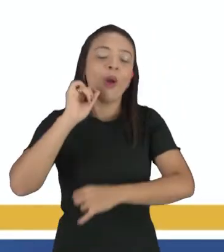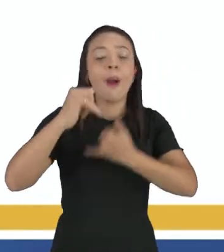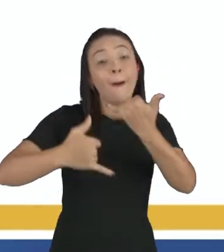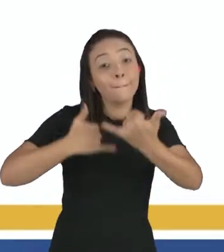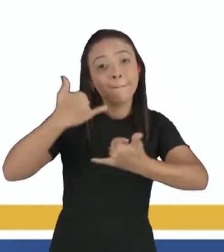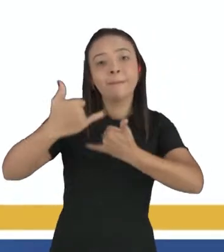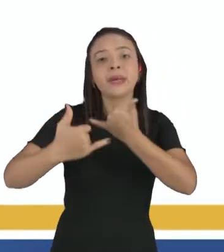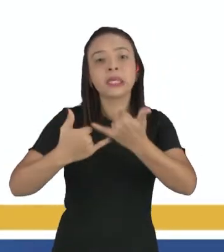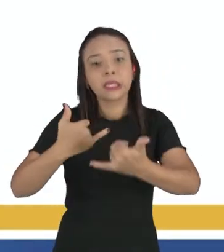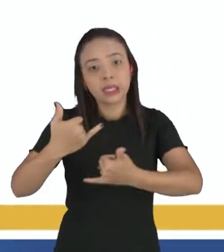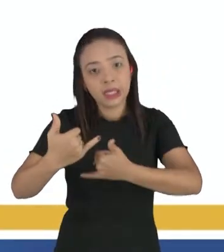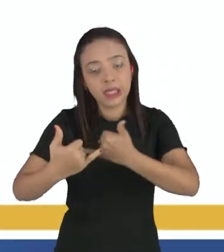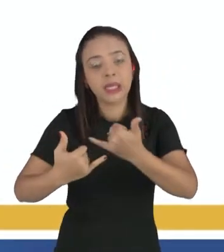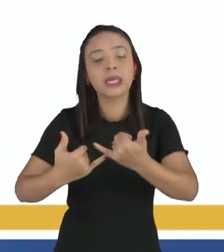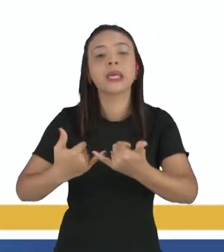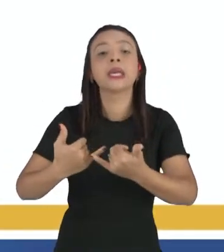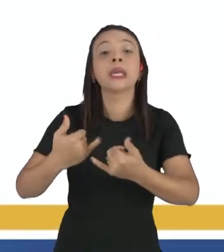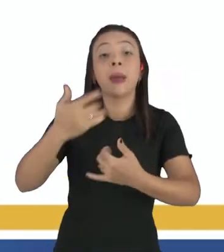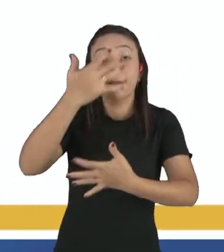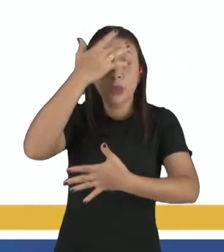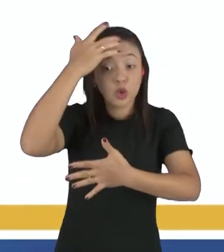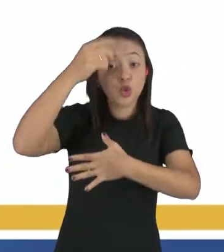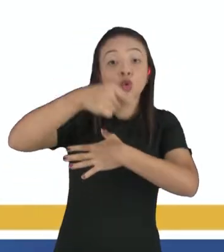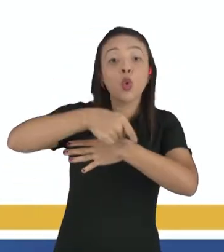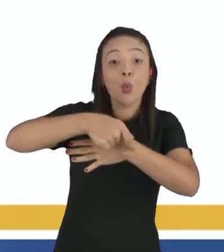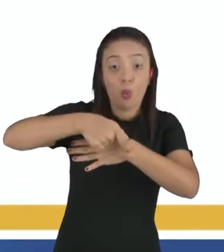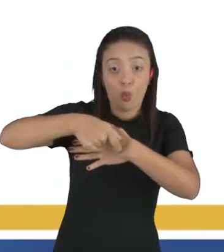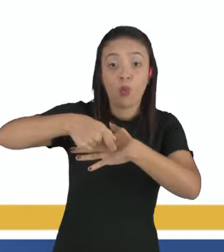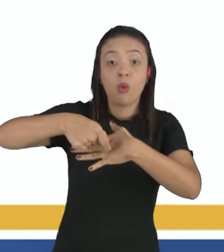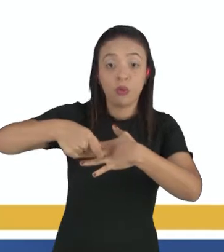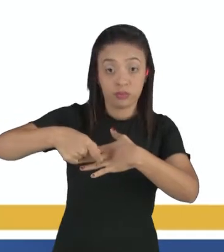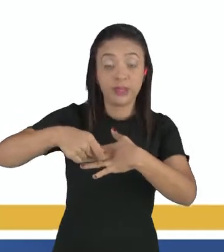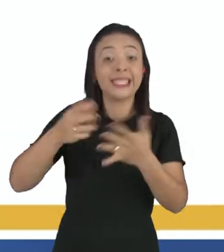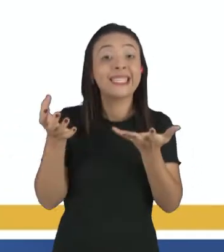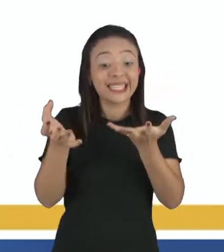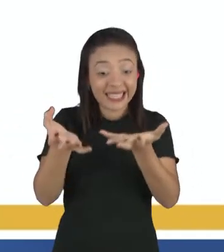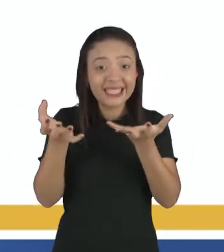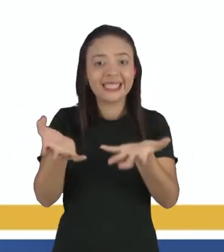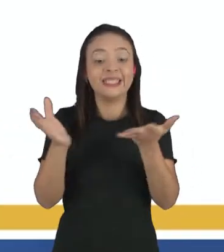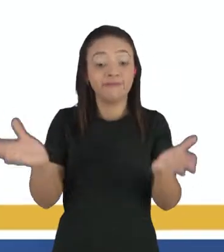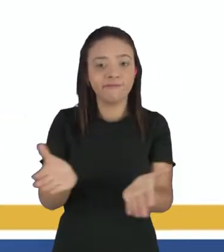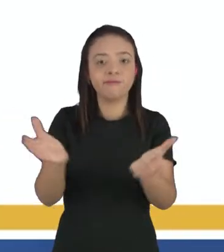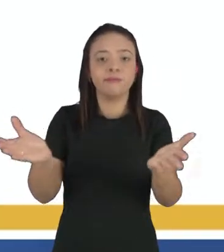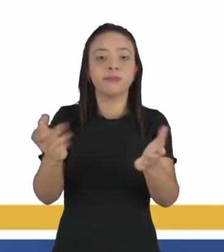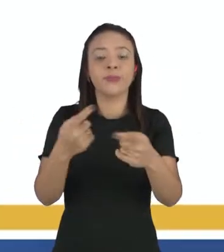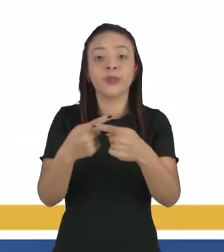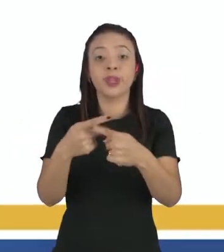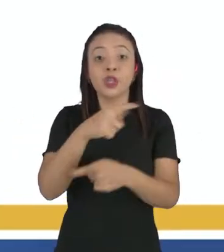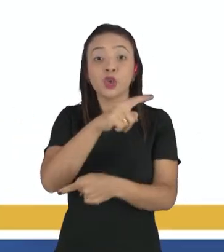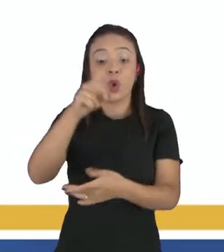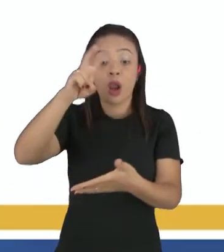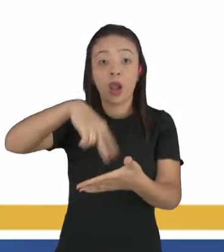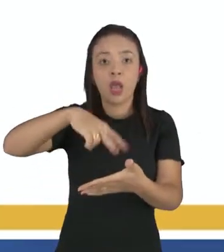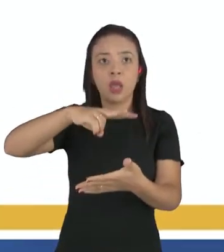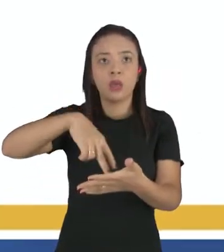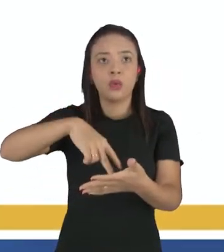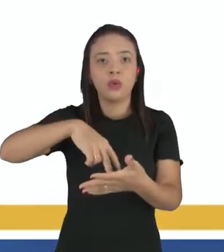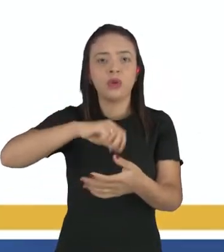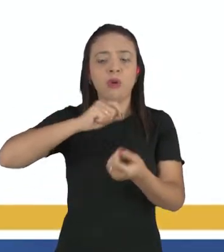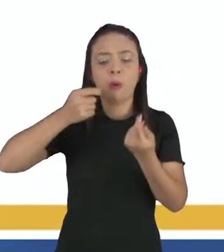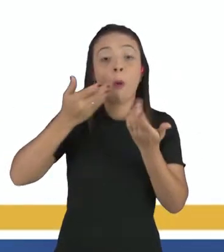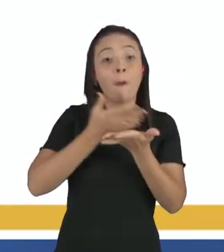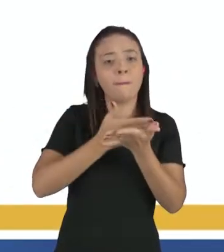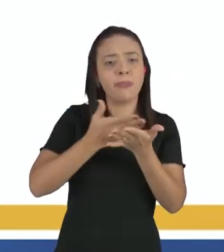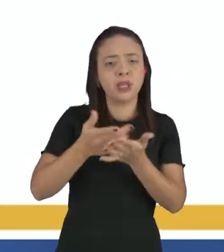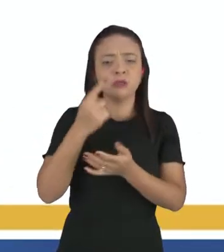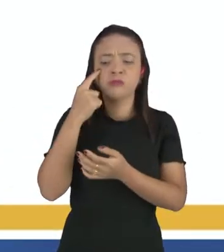brincadeira intencional que o autor dessa charge provocou para que a sua leitura seja bem